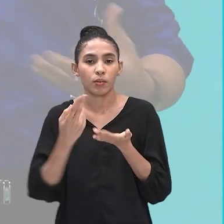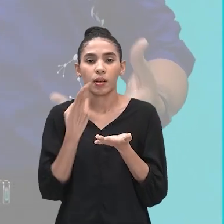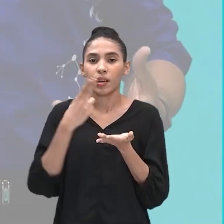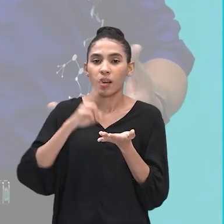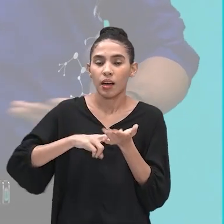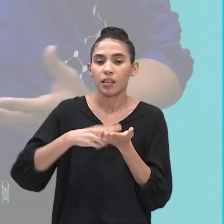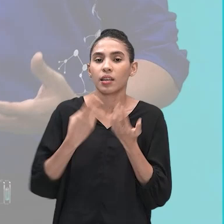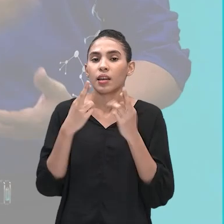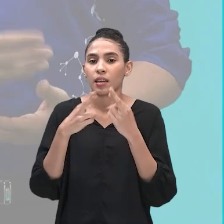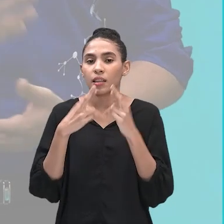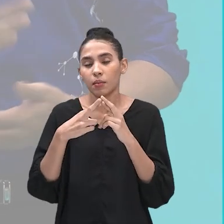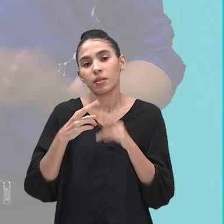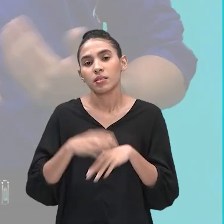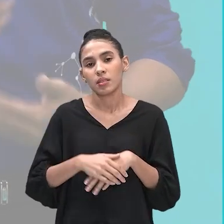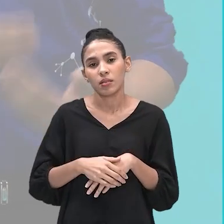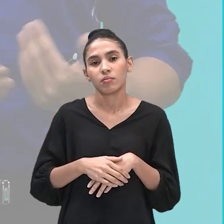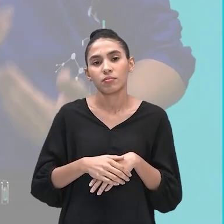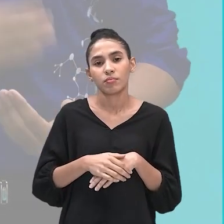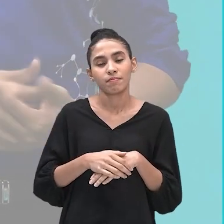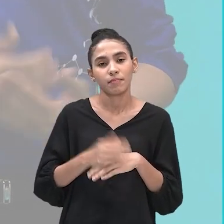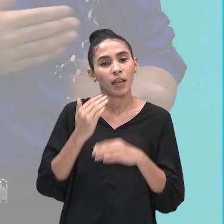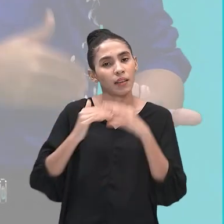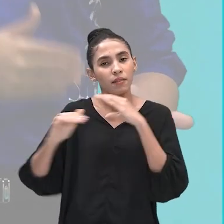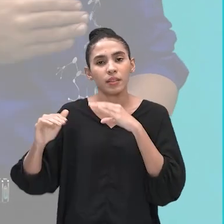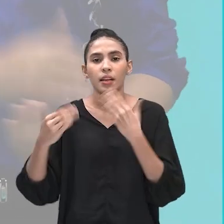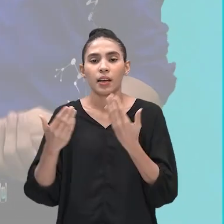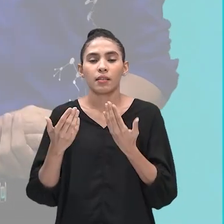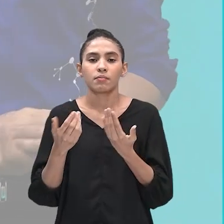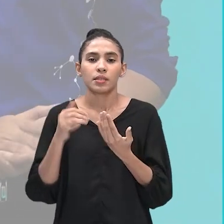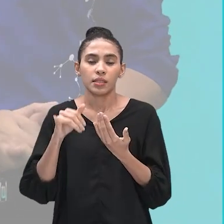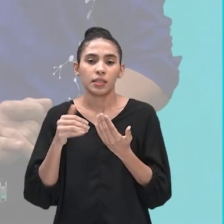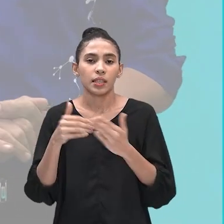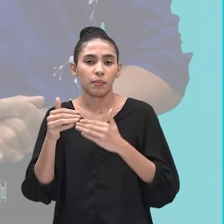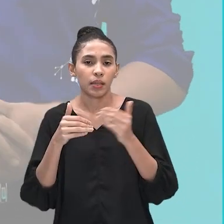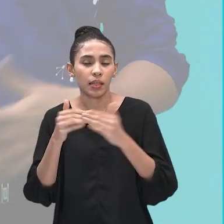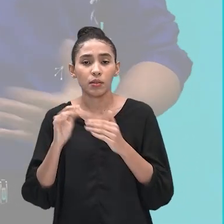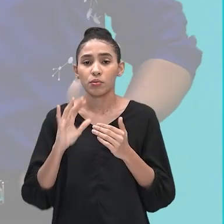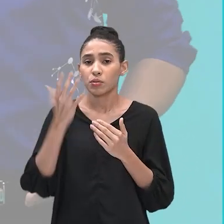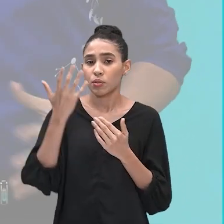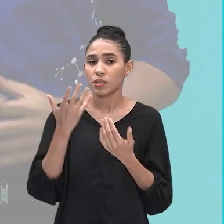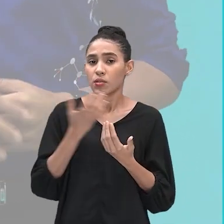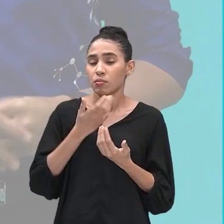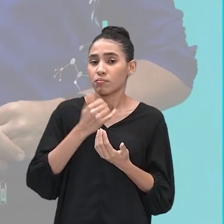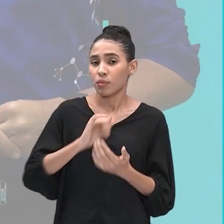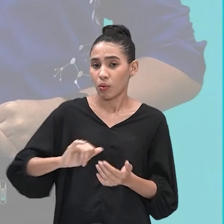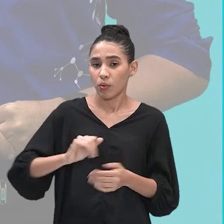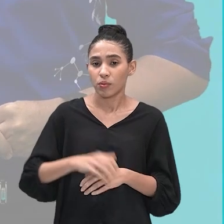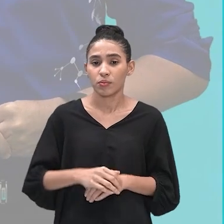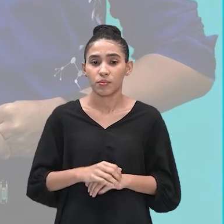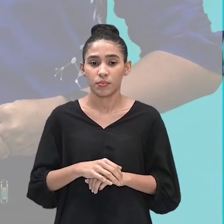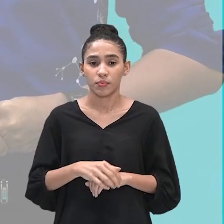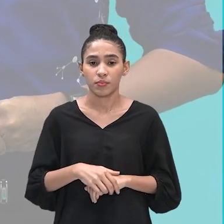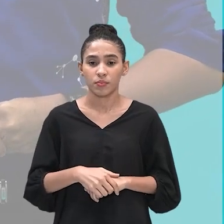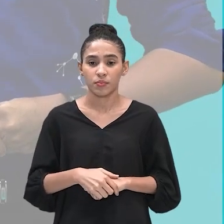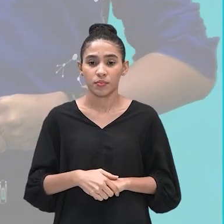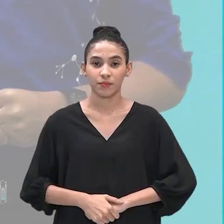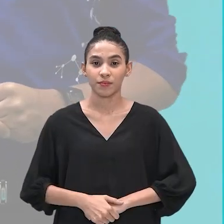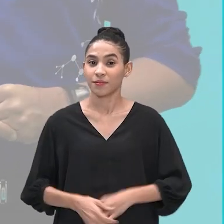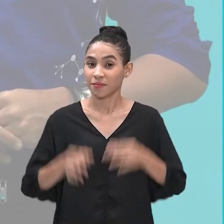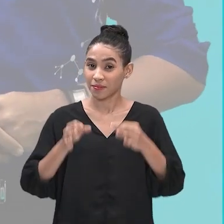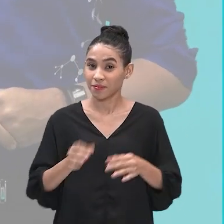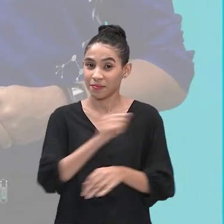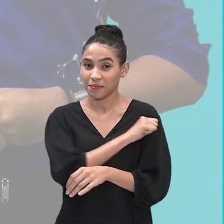e endereçar alguém que você, no caso aí, da situação que você esteja insatisfeito com a aula. Certo, pessoal?